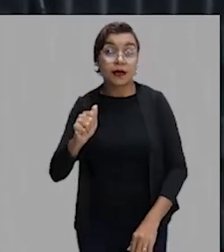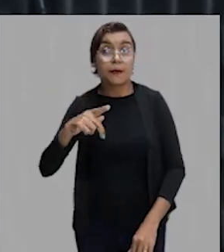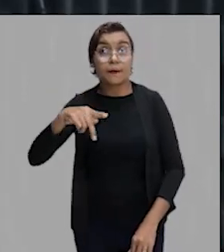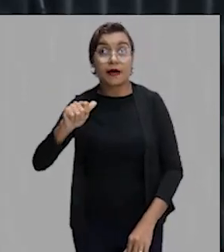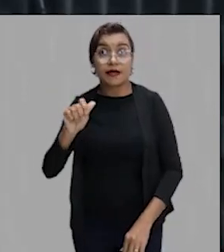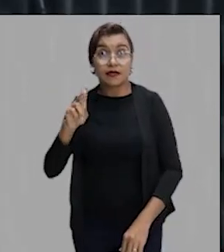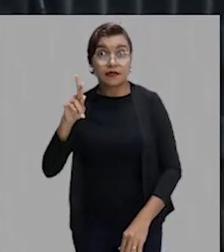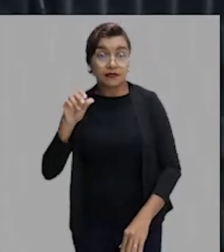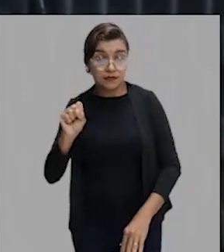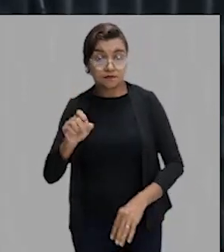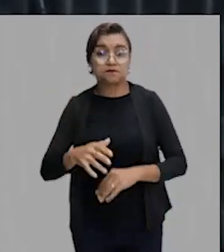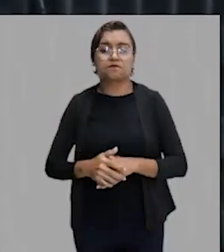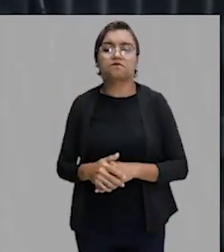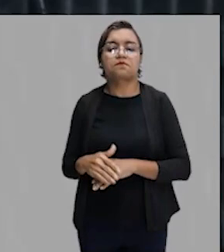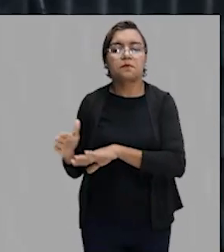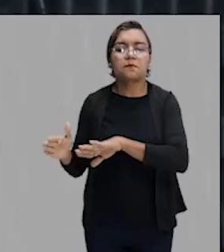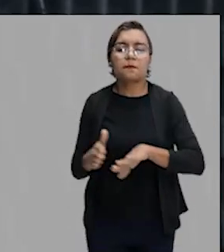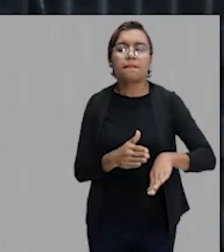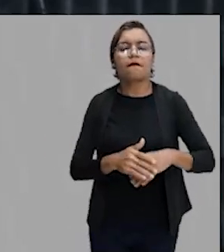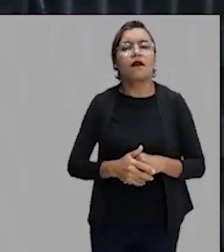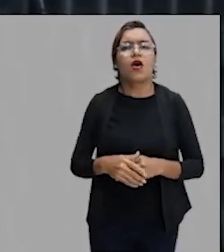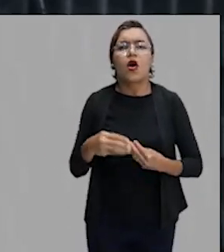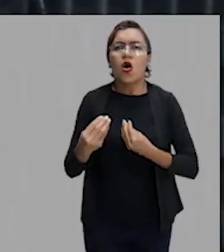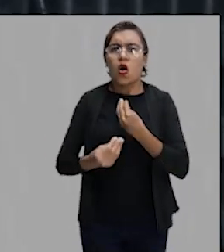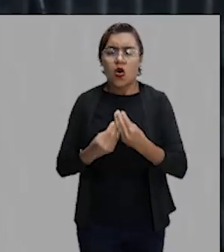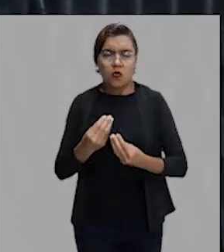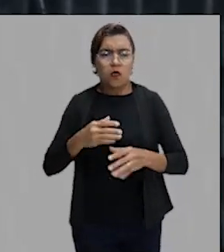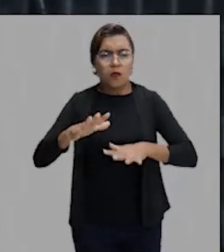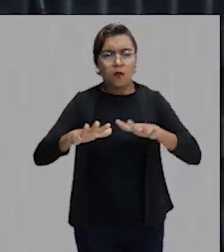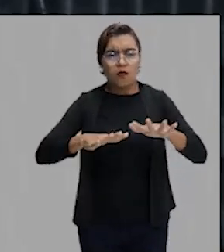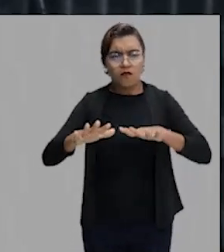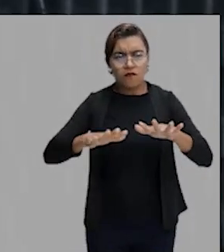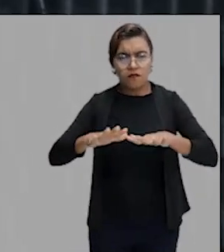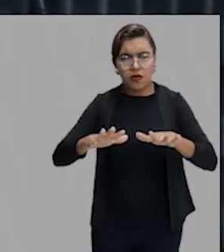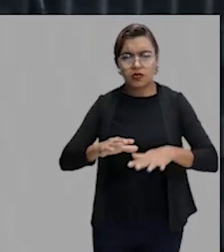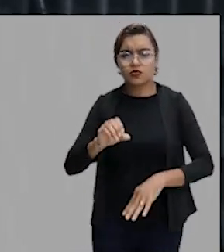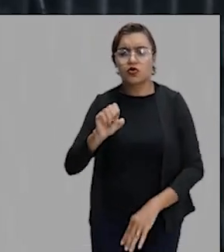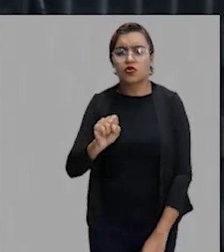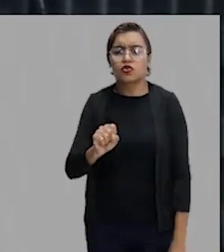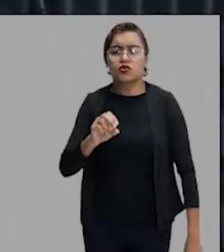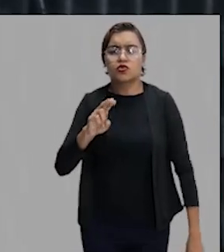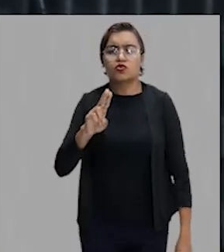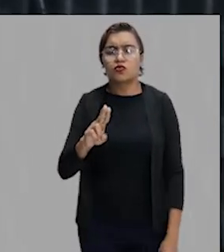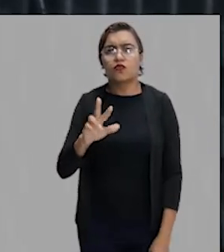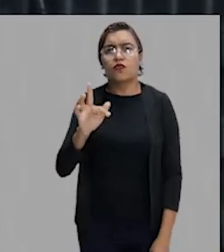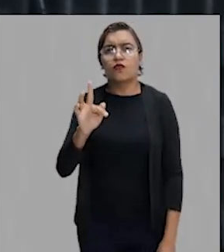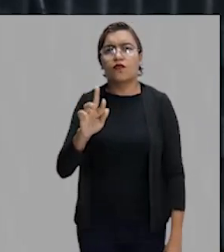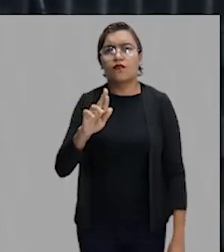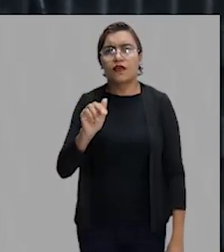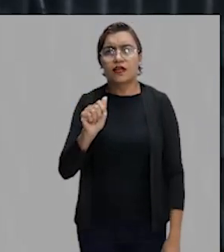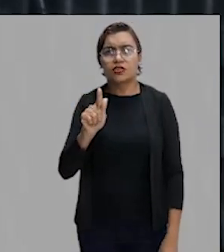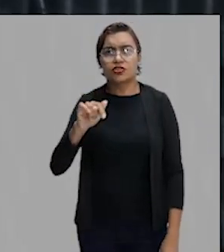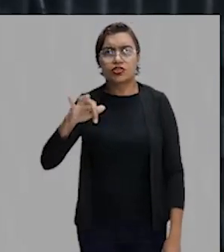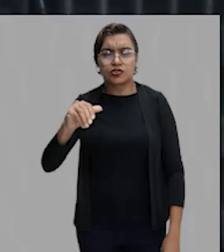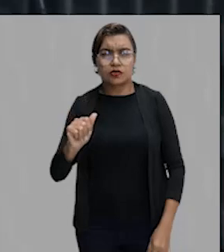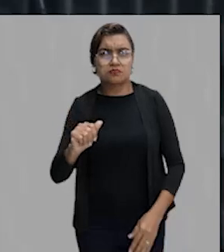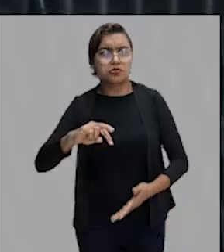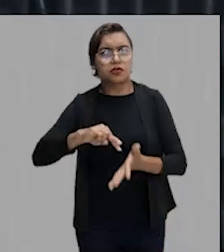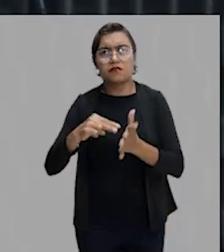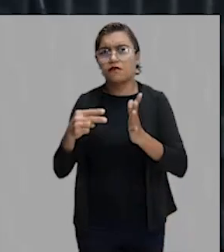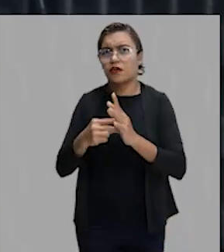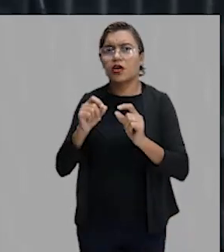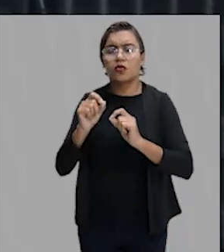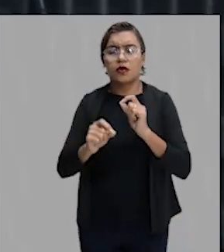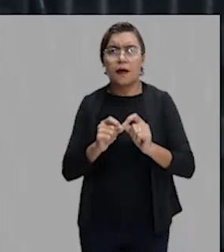Mas vamos falar um pouco do movimento sufragista. O que é o movimento sufragista? Primeiro, o que é sufrágio? Sufrágio é o mesmo